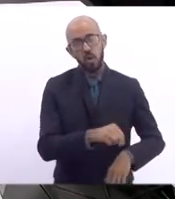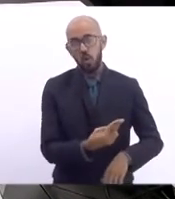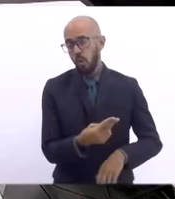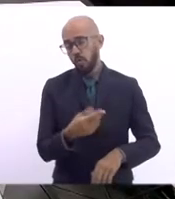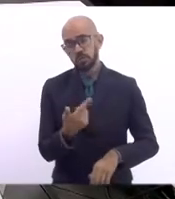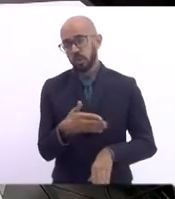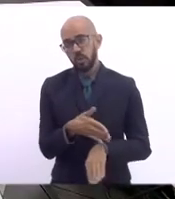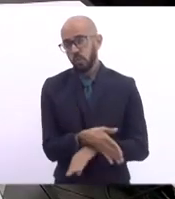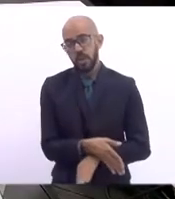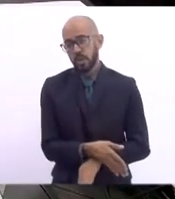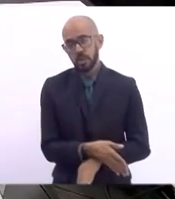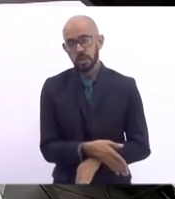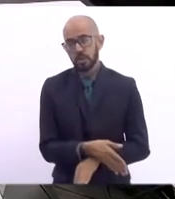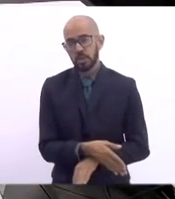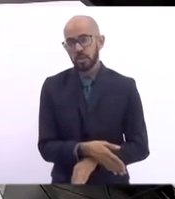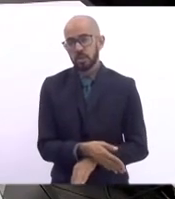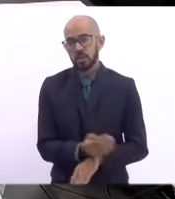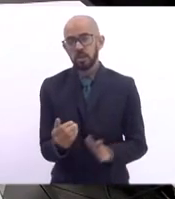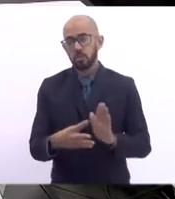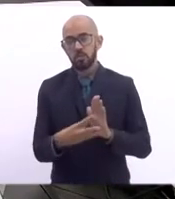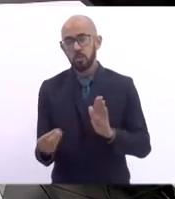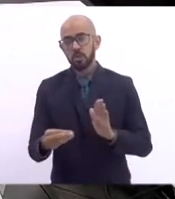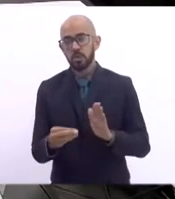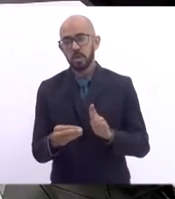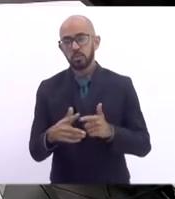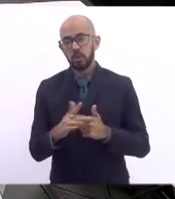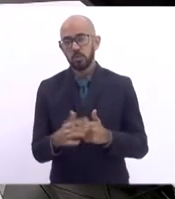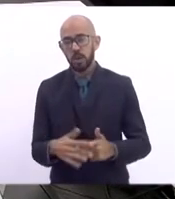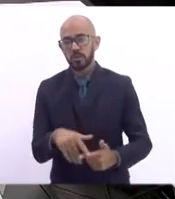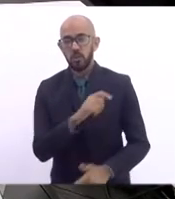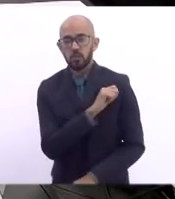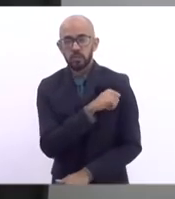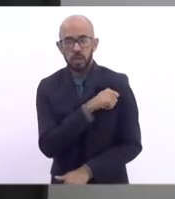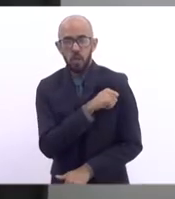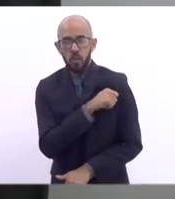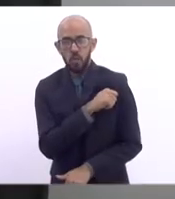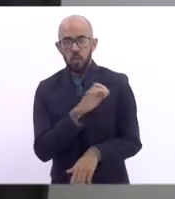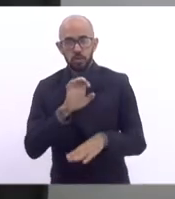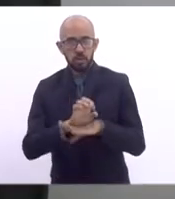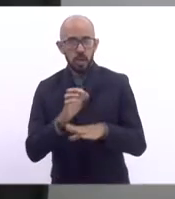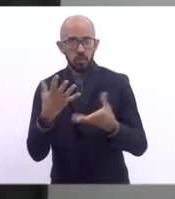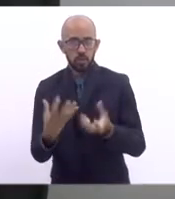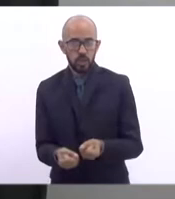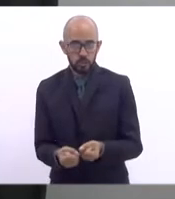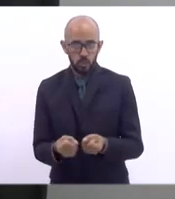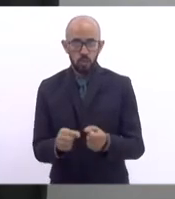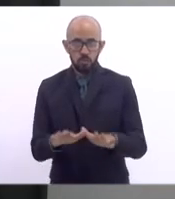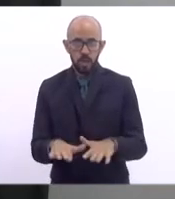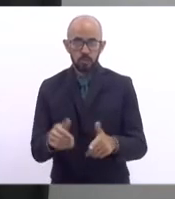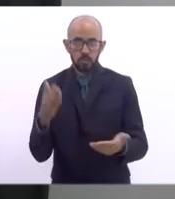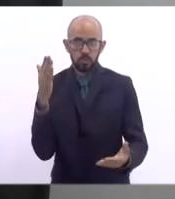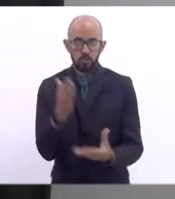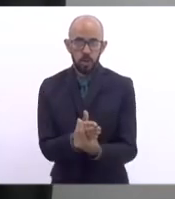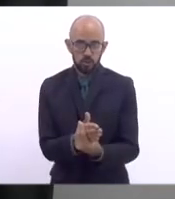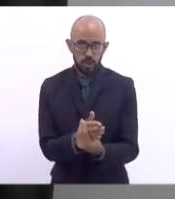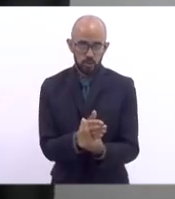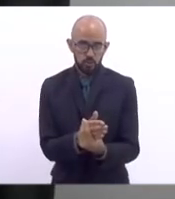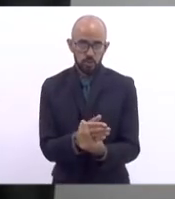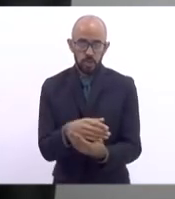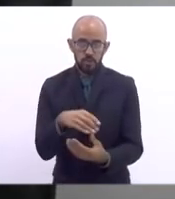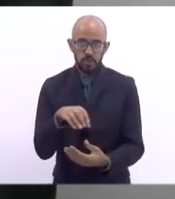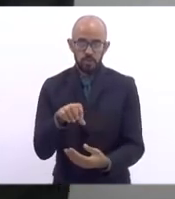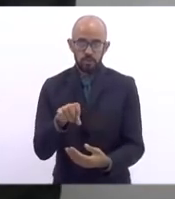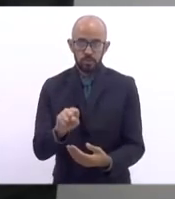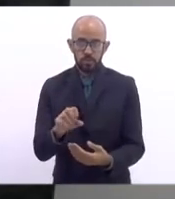não entra no regime aí ele abriu mão e o processo judicial que tava no Supremo